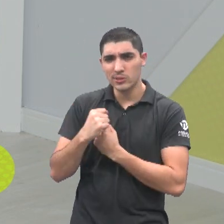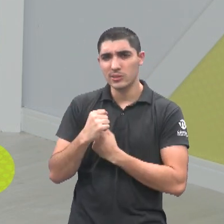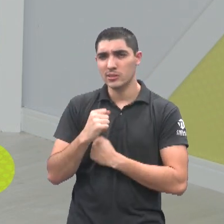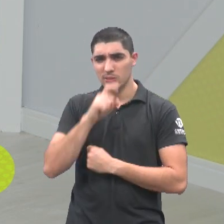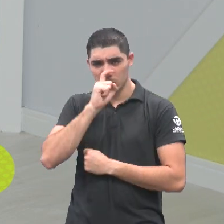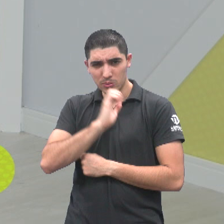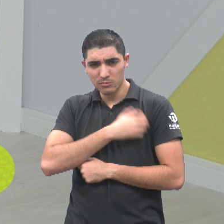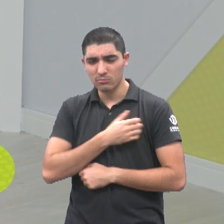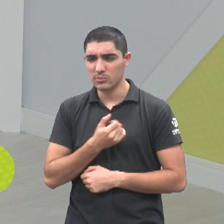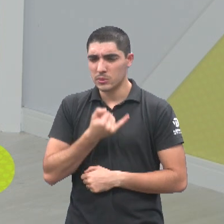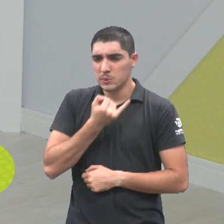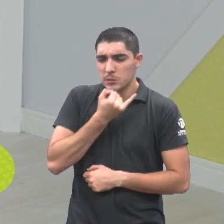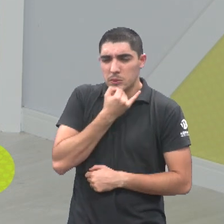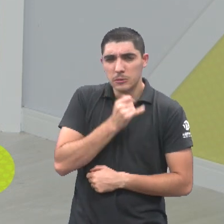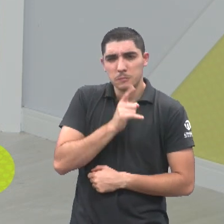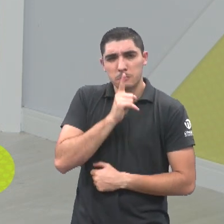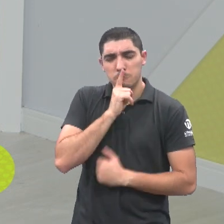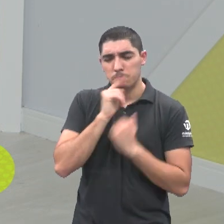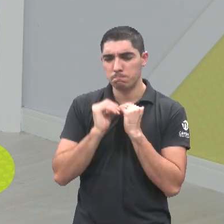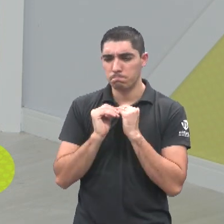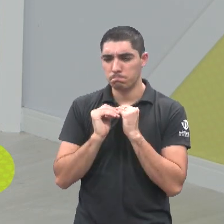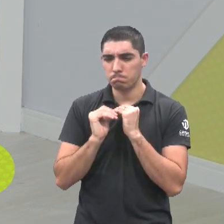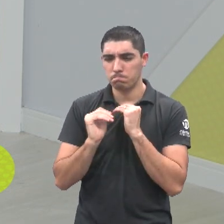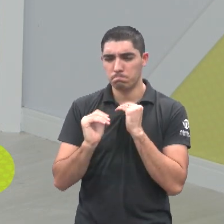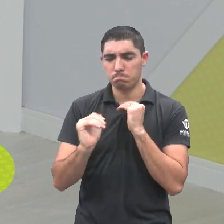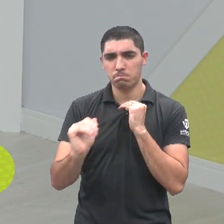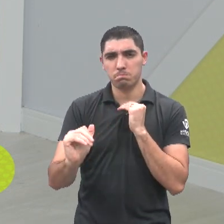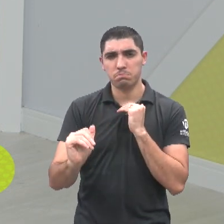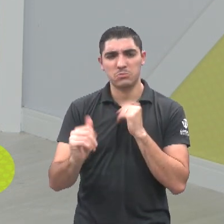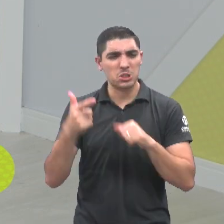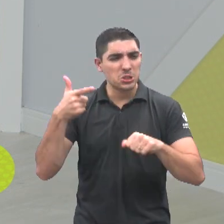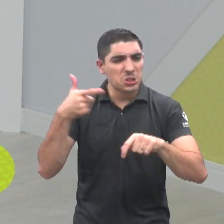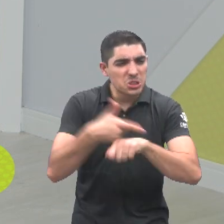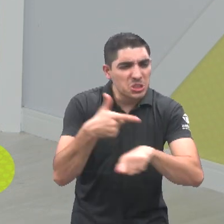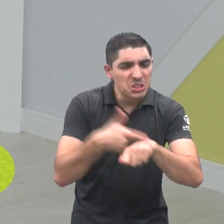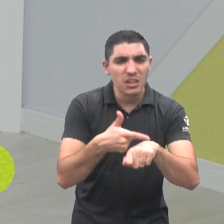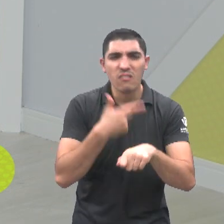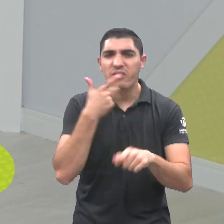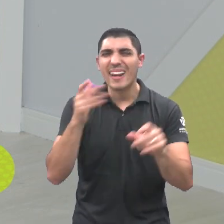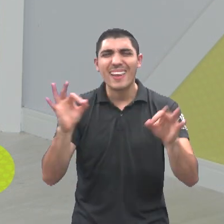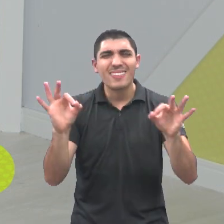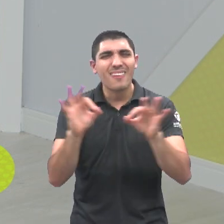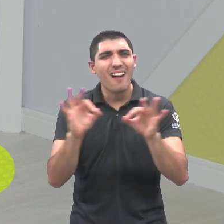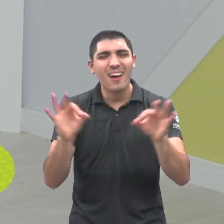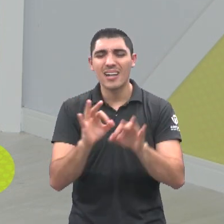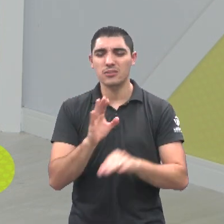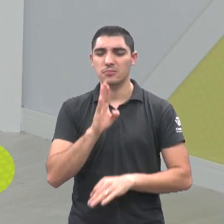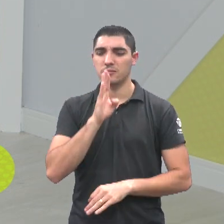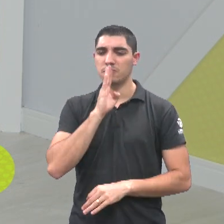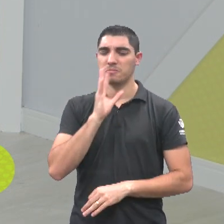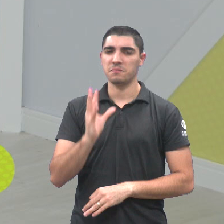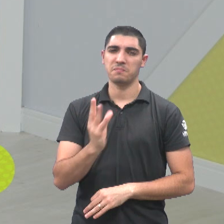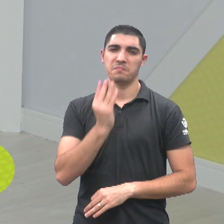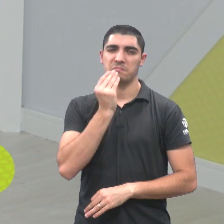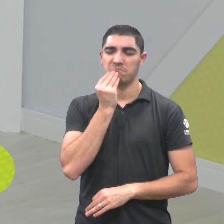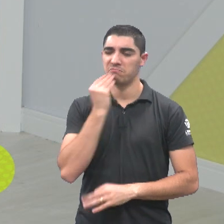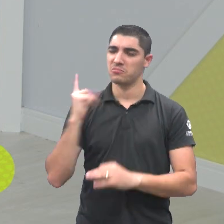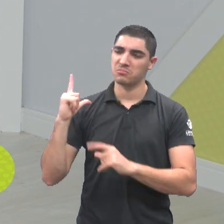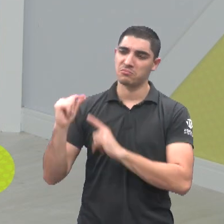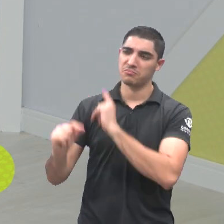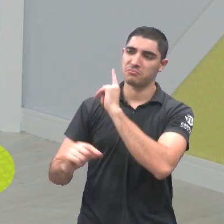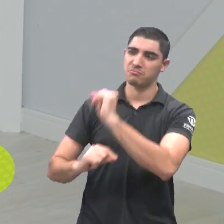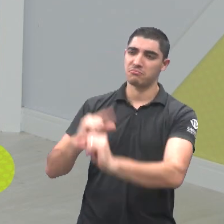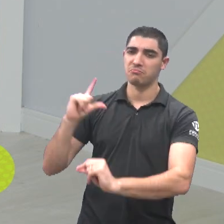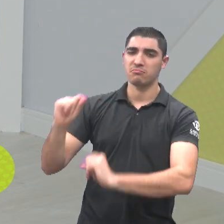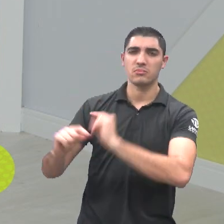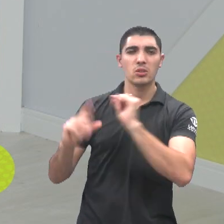estádio Martins Pereira. O torcedor nem gritava contra, nem nada. Realmente um silêncio, um balde de água fria para quem